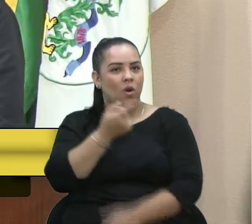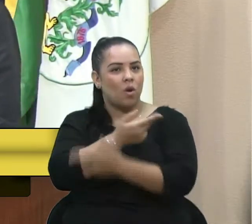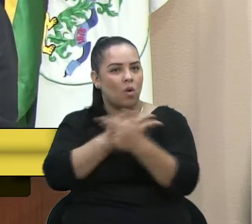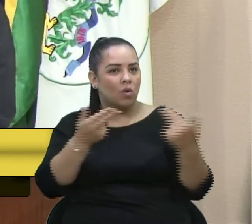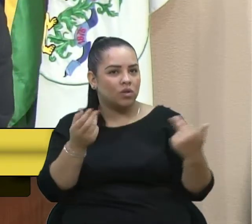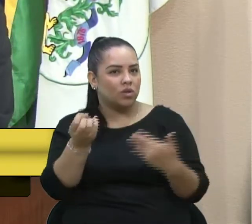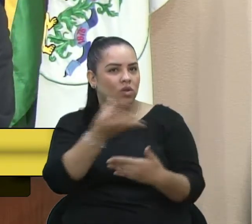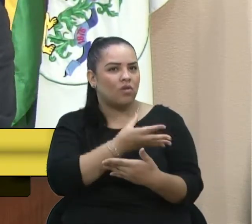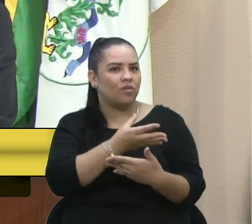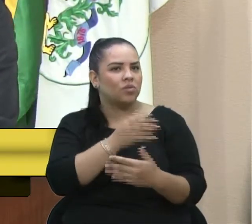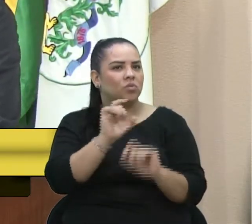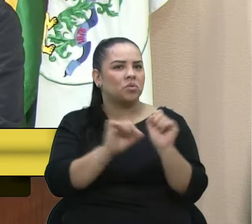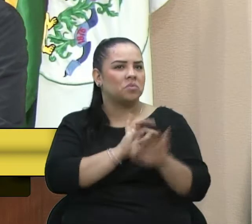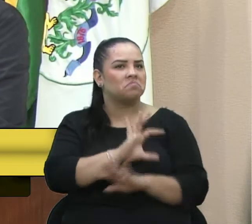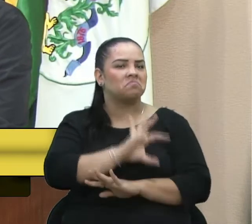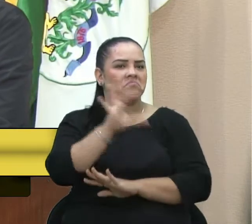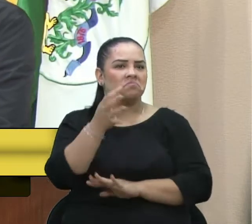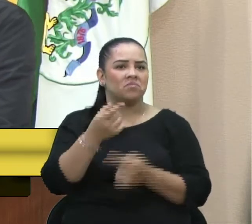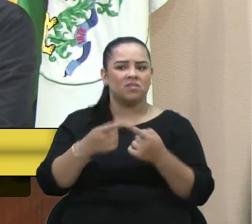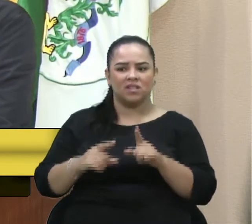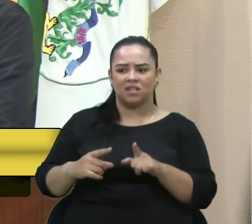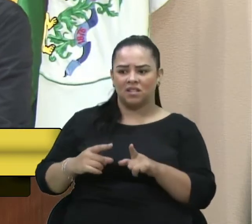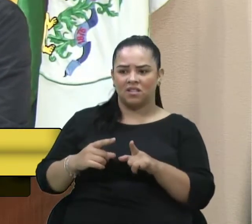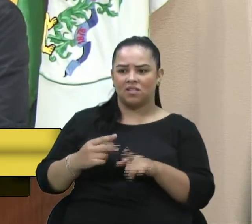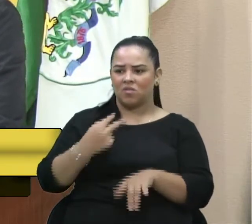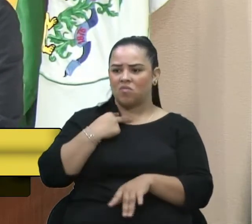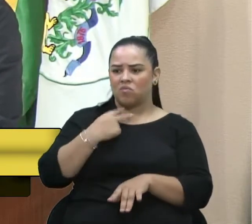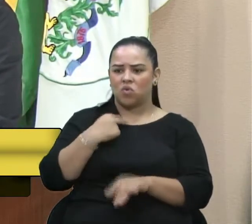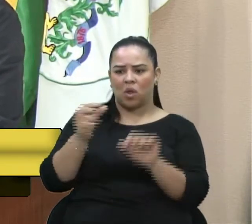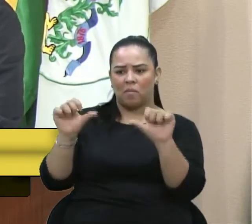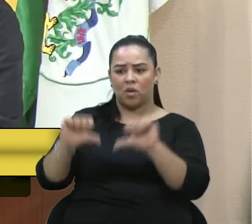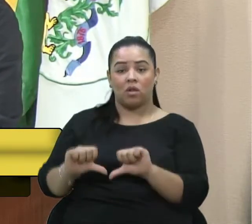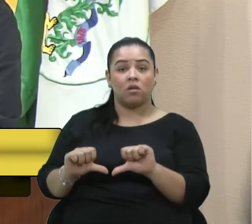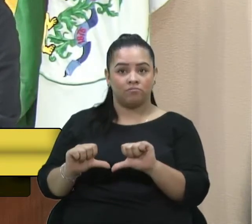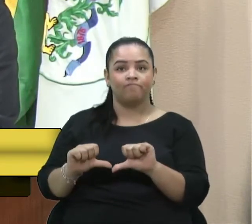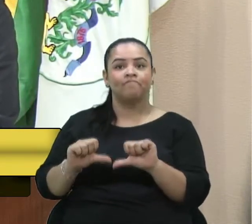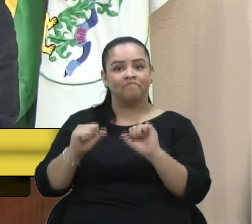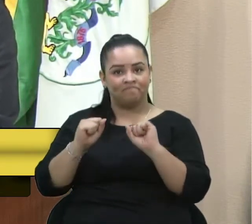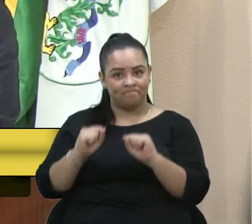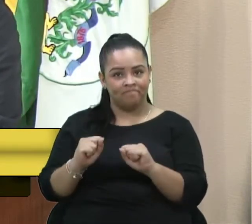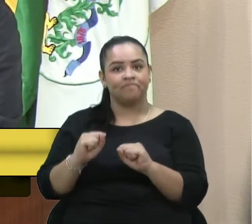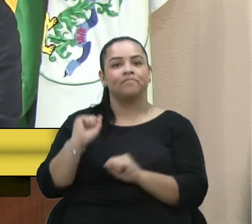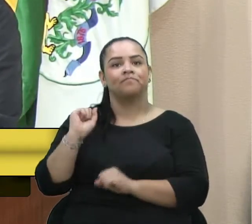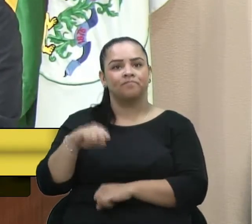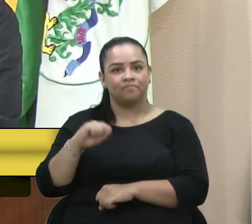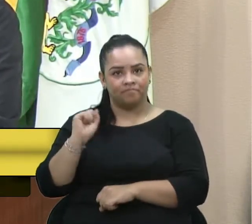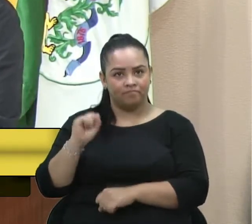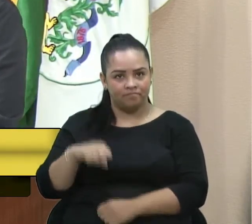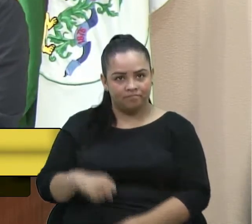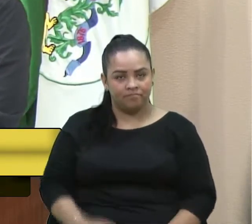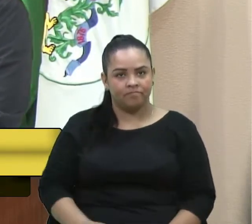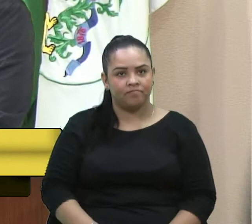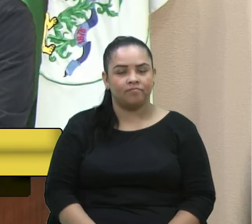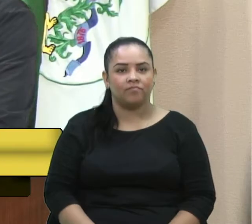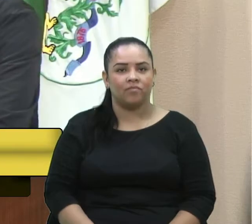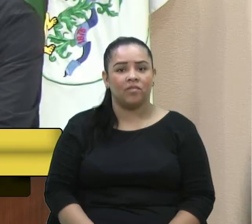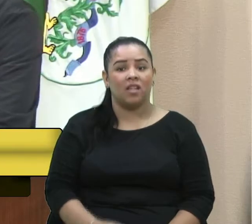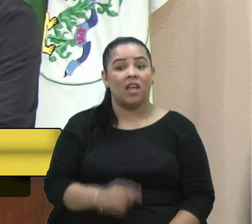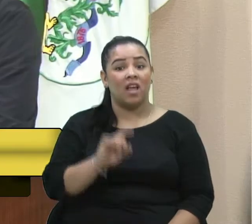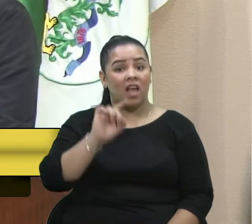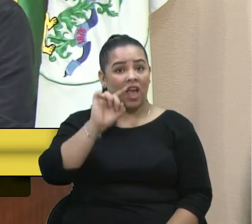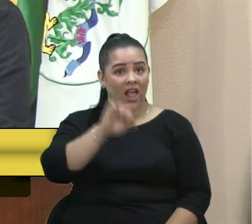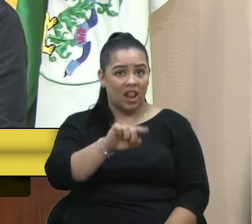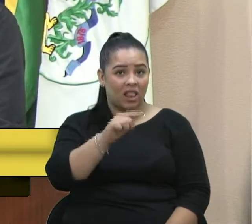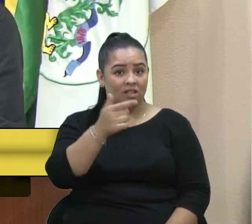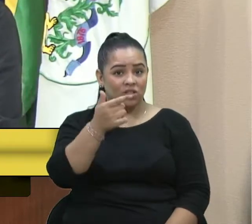se pergunta, bom, mas nada pode piorar. Não, mas pode piorar. Ela voltou, então, né, por